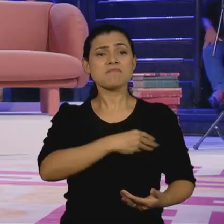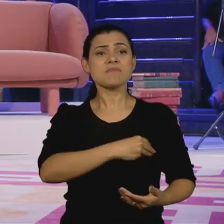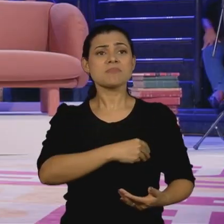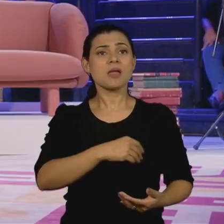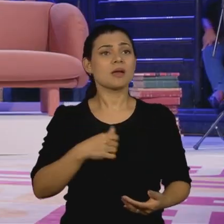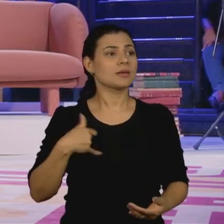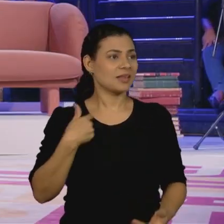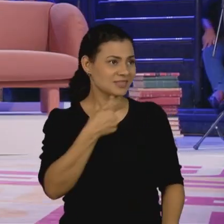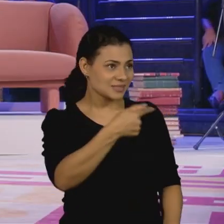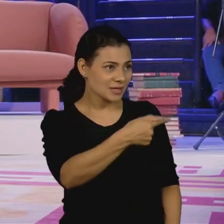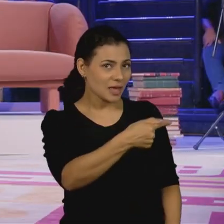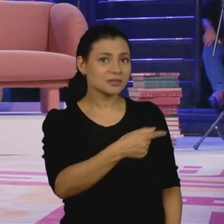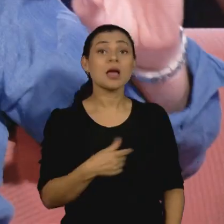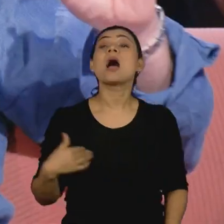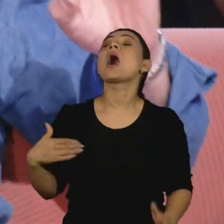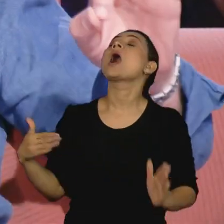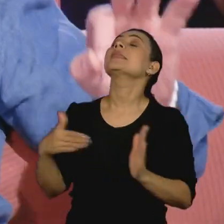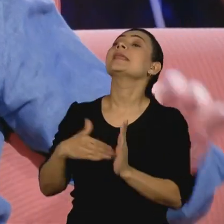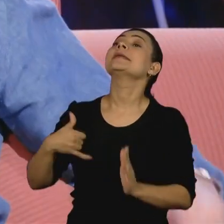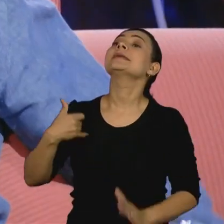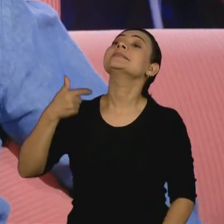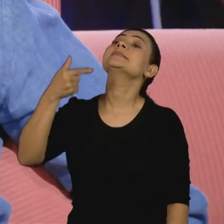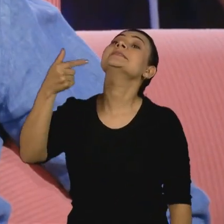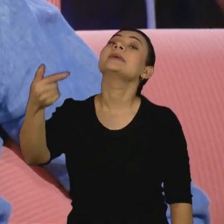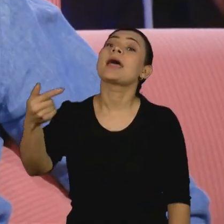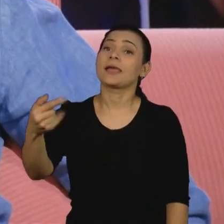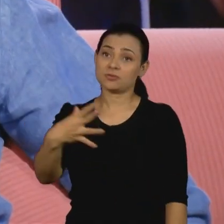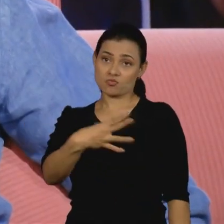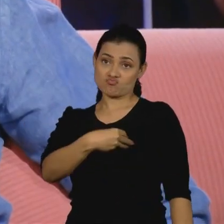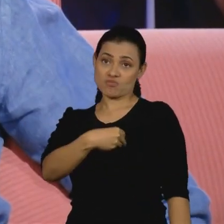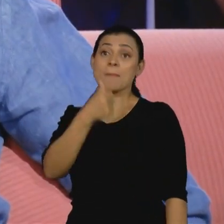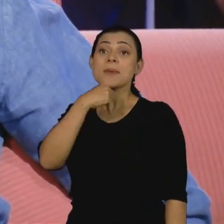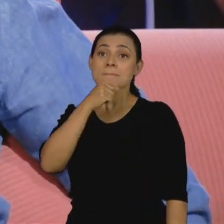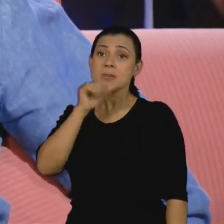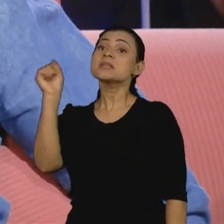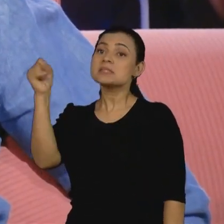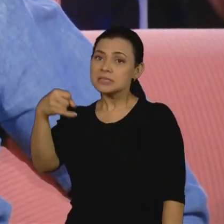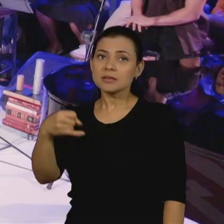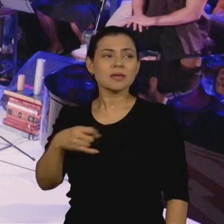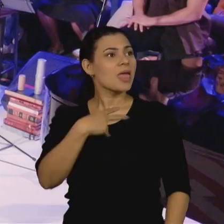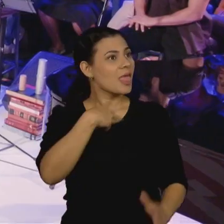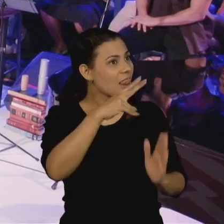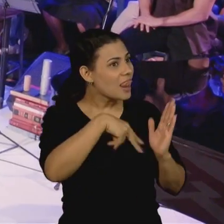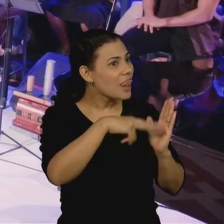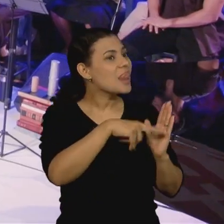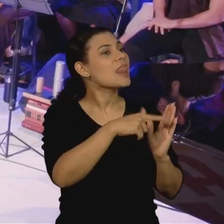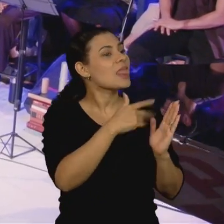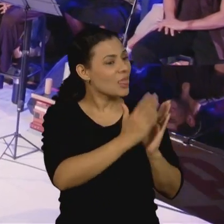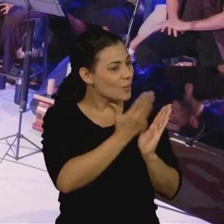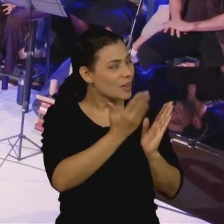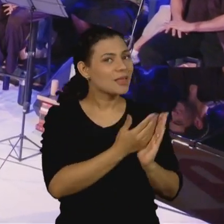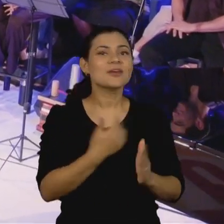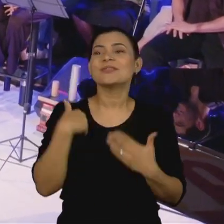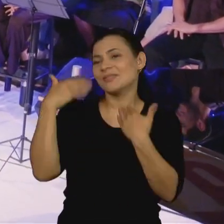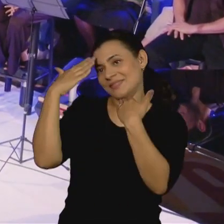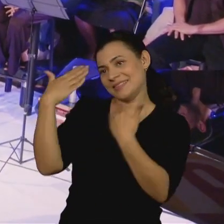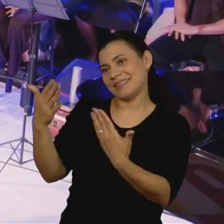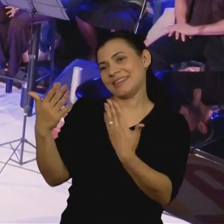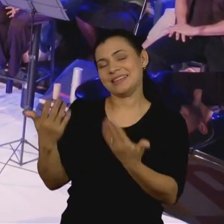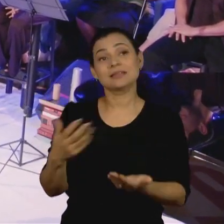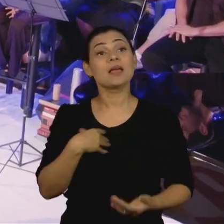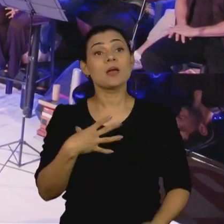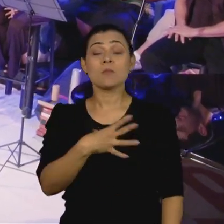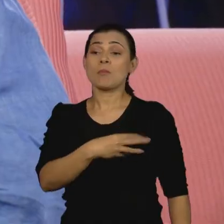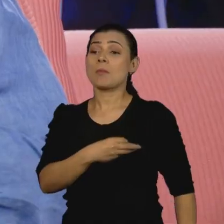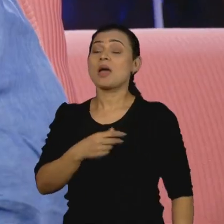anos. Eu mamei até os 7 anos de idade, gente. Você viu que eu li o livro, hein? Você leu o livro, Chalita. Obrigado. Eu mamei até